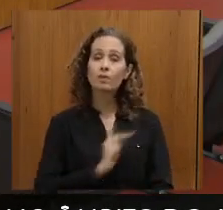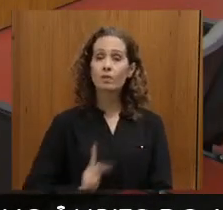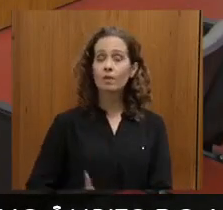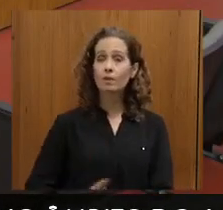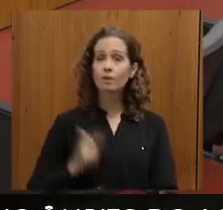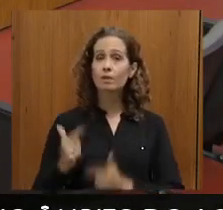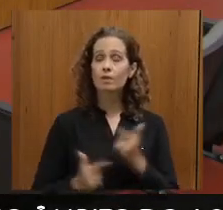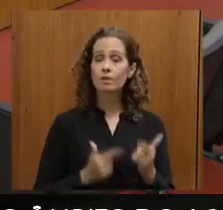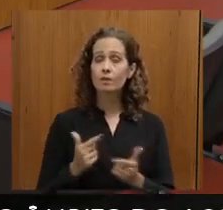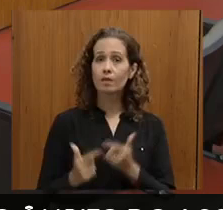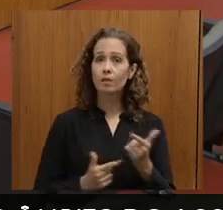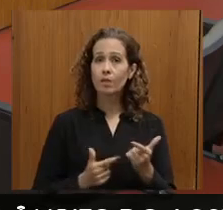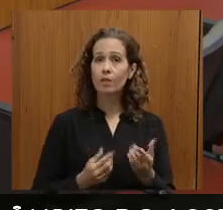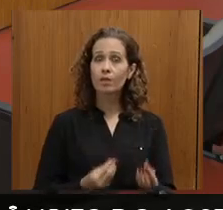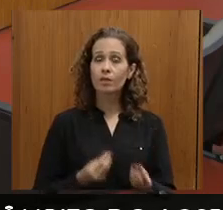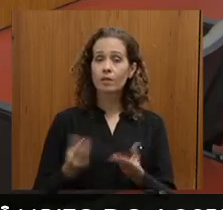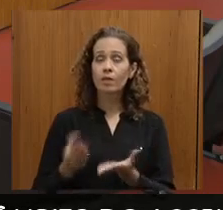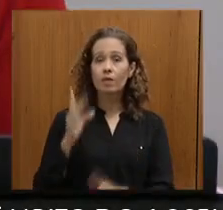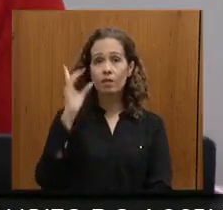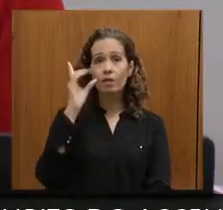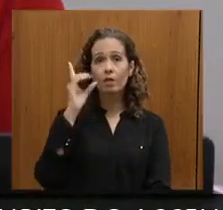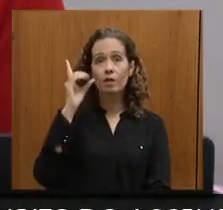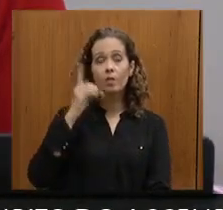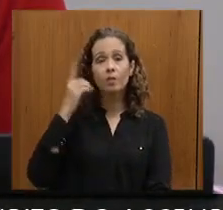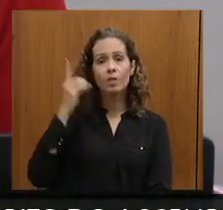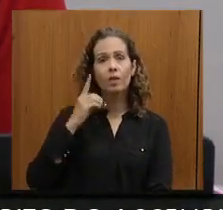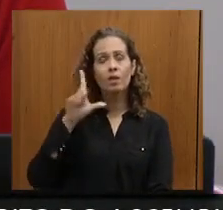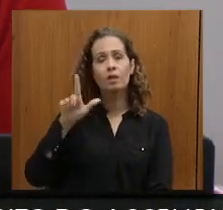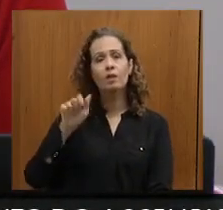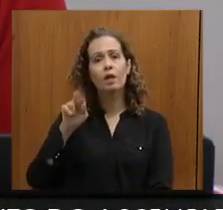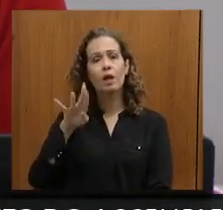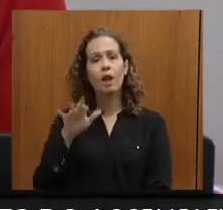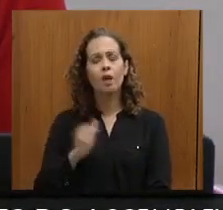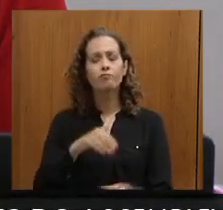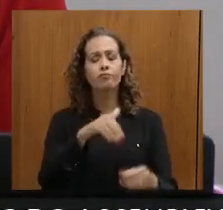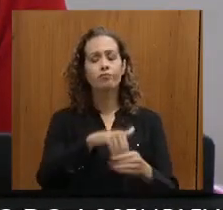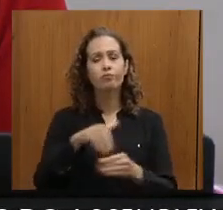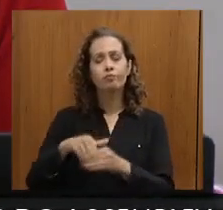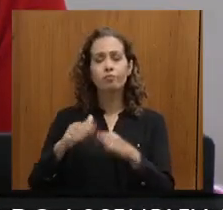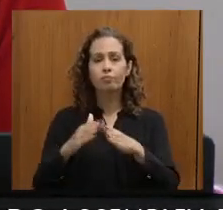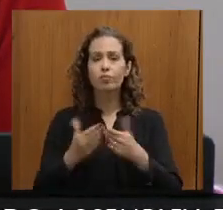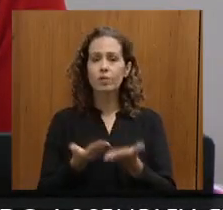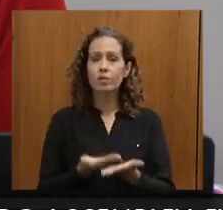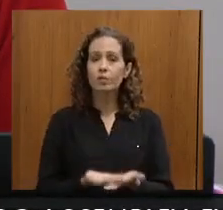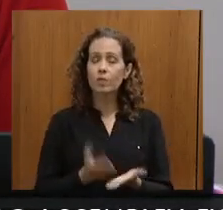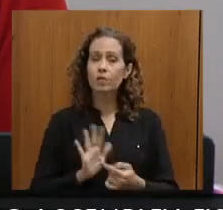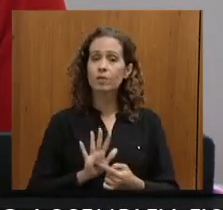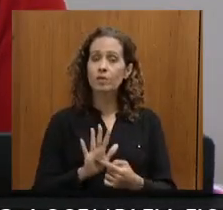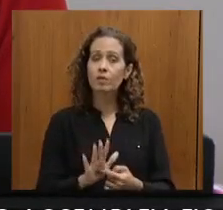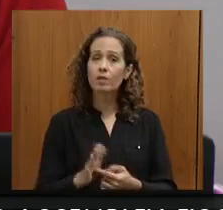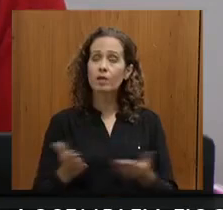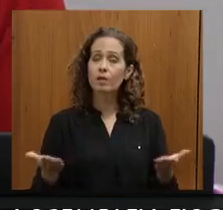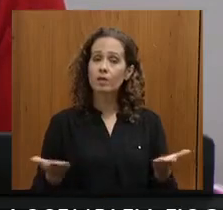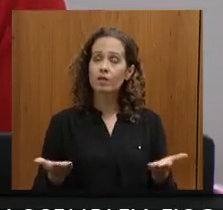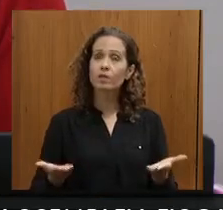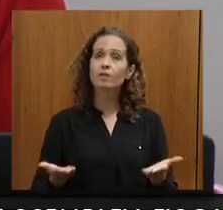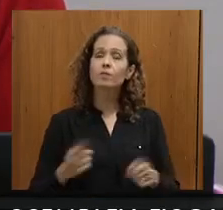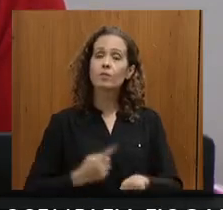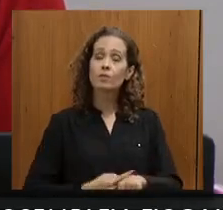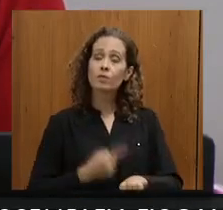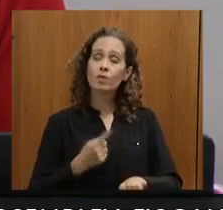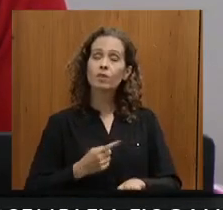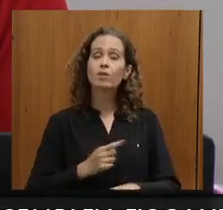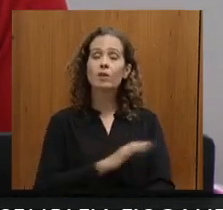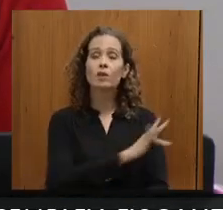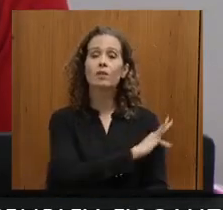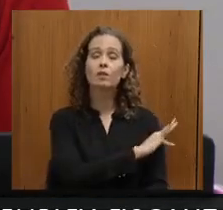dos trabalhos para a deputada Laura Serrano para proceder à votação dos requerimentos apresentados nesse momento do Assembleia